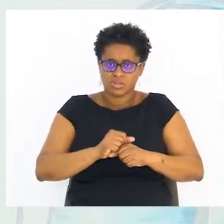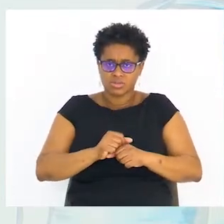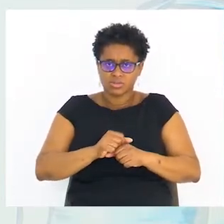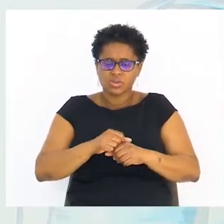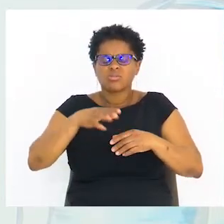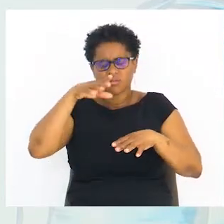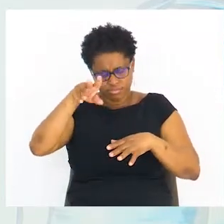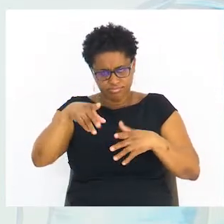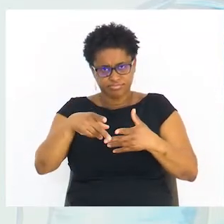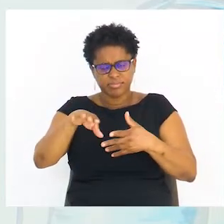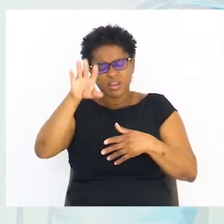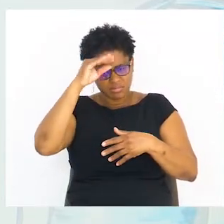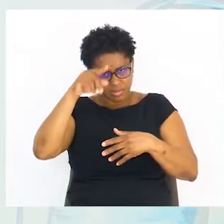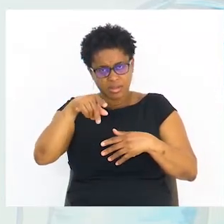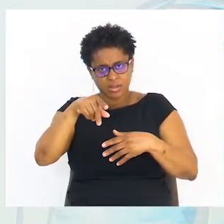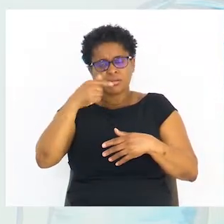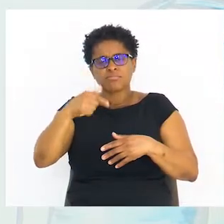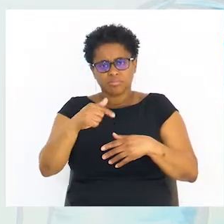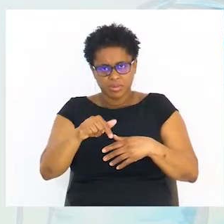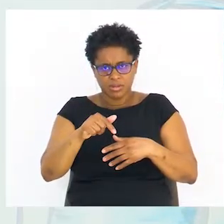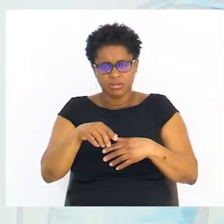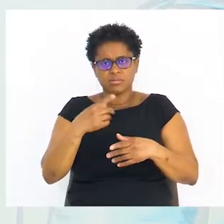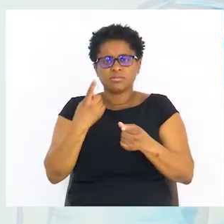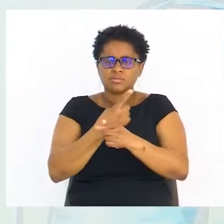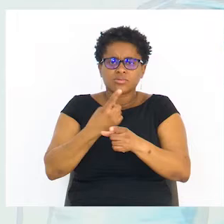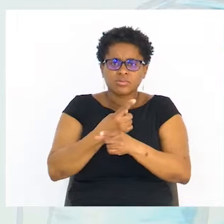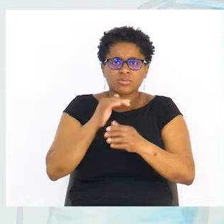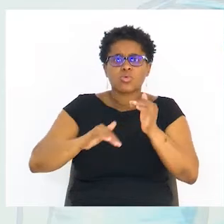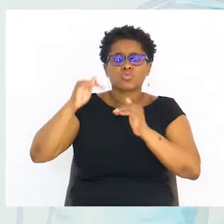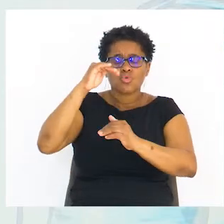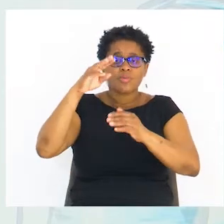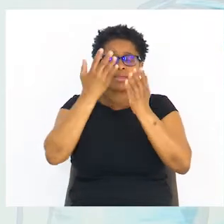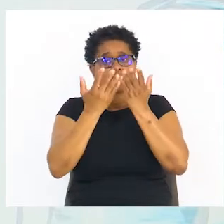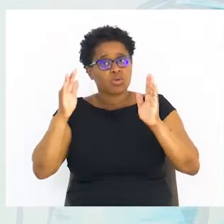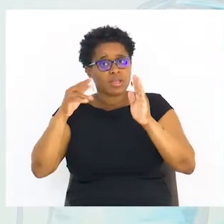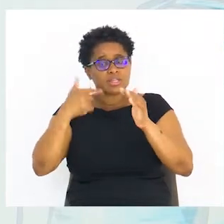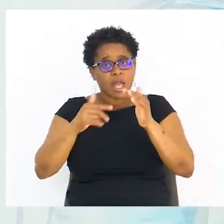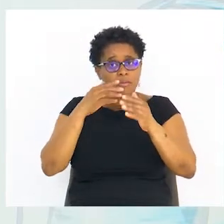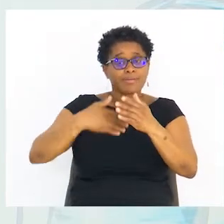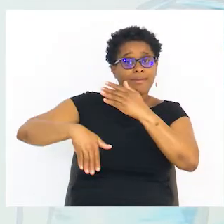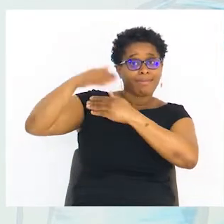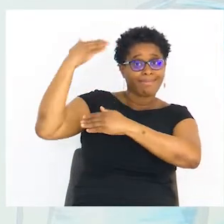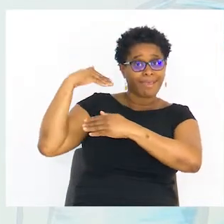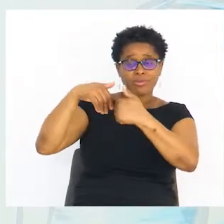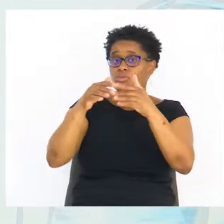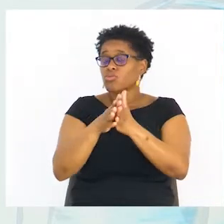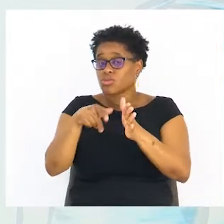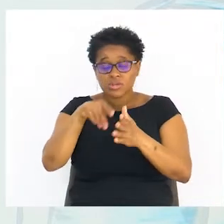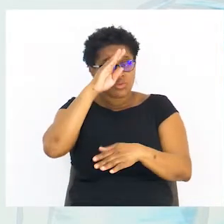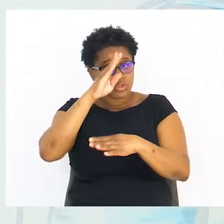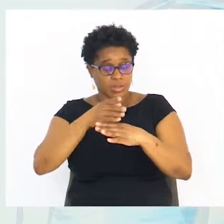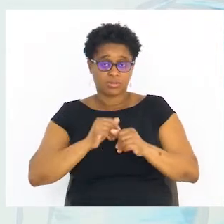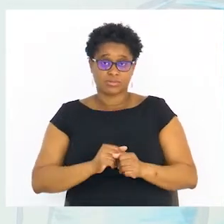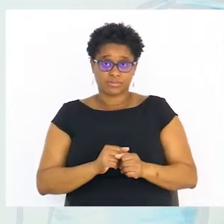havia um ser sobrenatural que estava por detrás de todos esses fenômenos. Então,